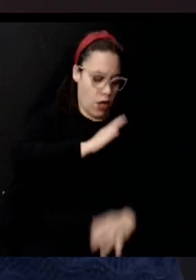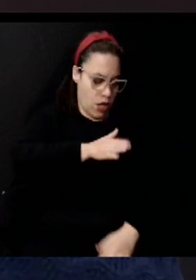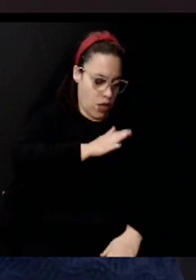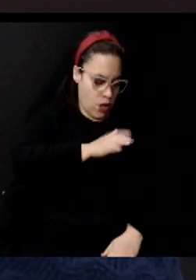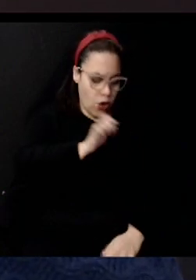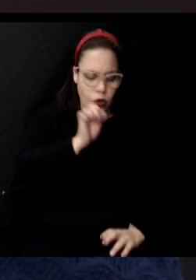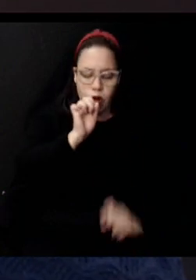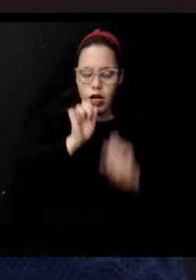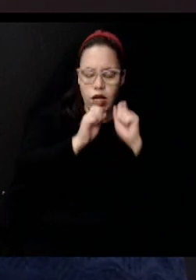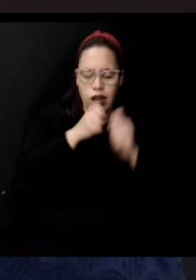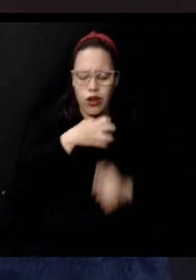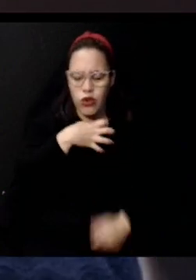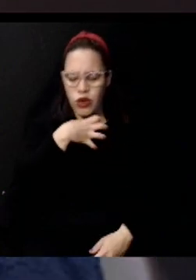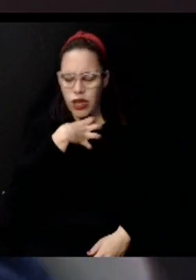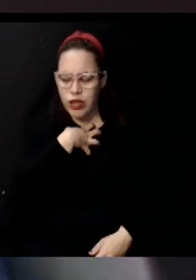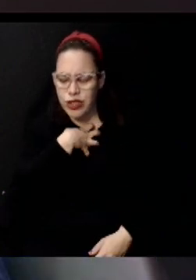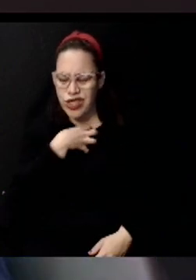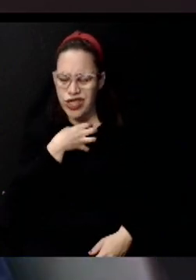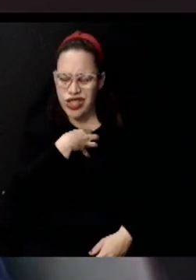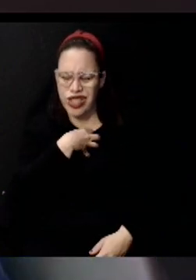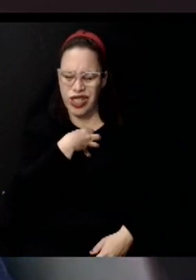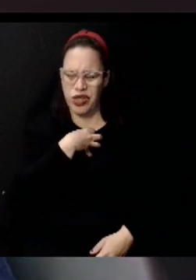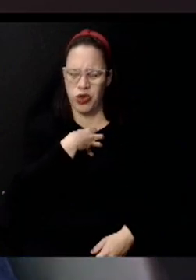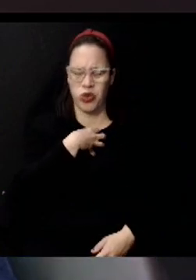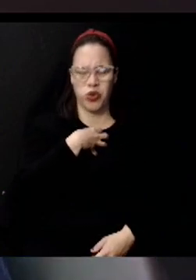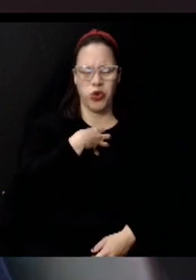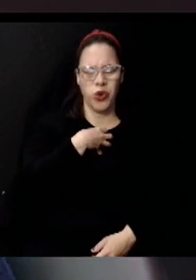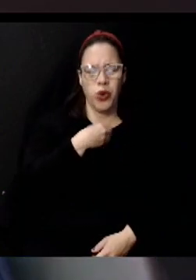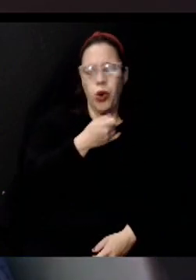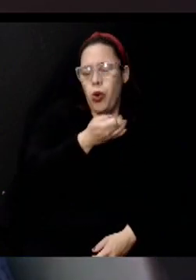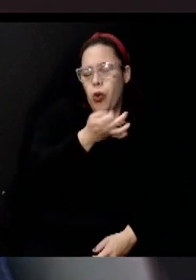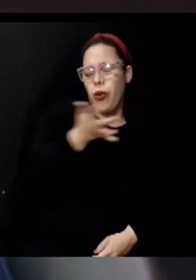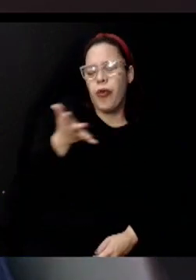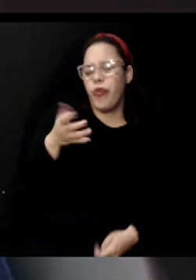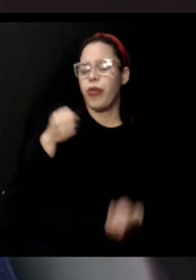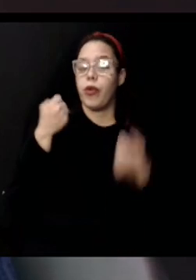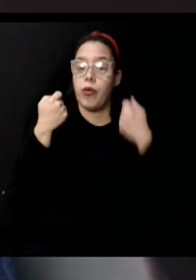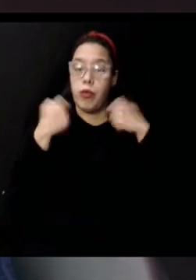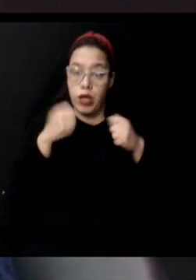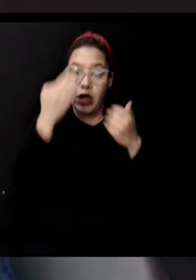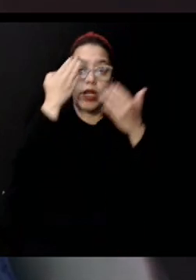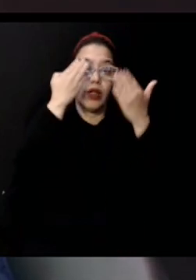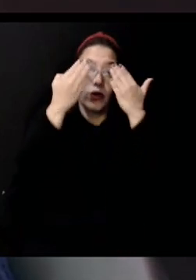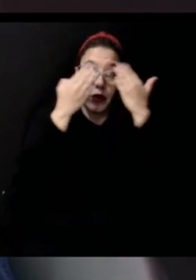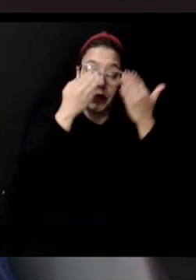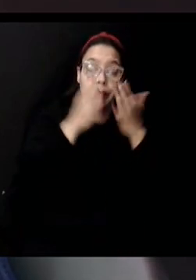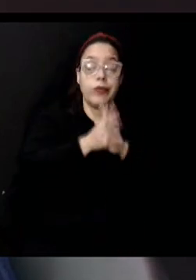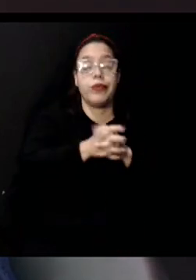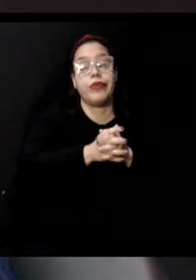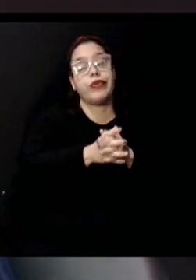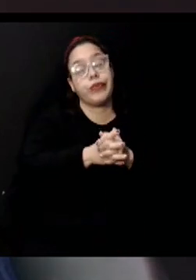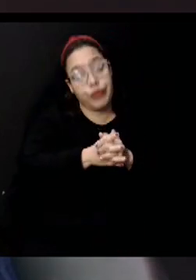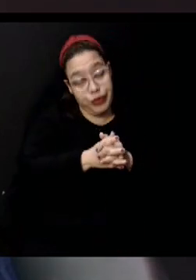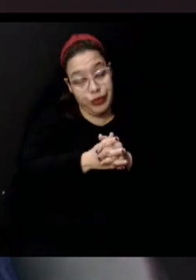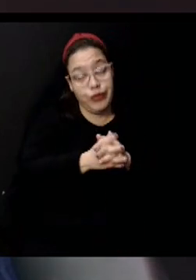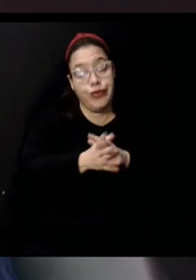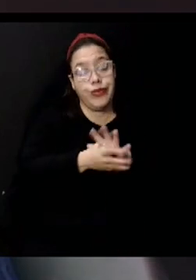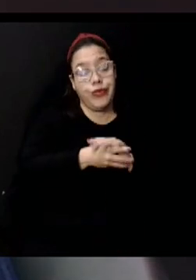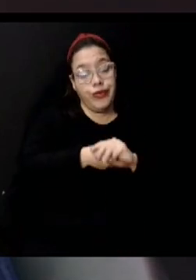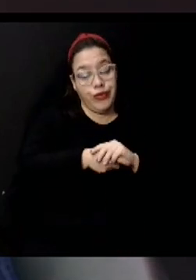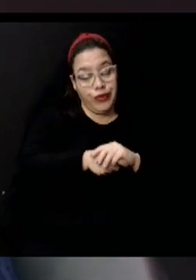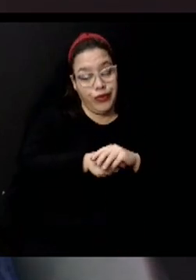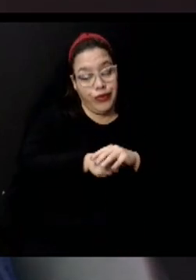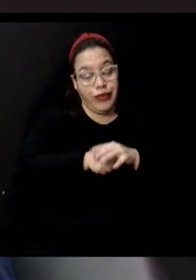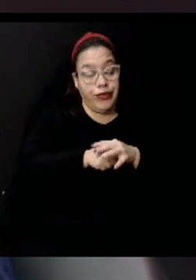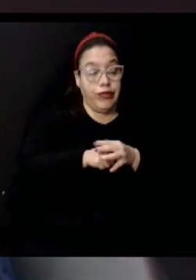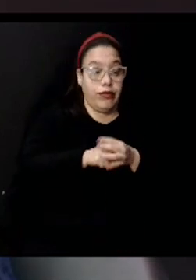passando? Né? Às vezes você vai sim precisar de um psicólogo, de um terapeuta, sim, de preferência,